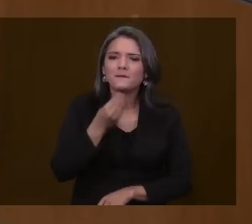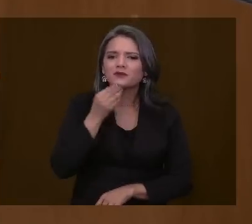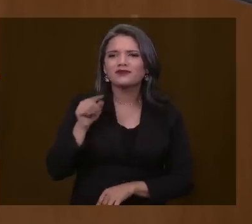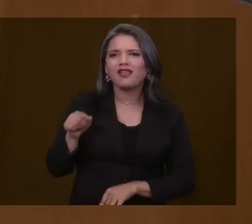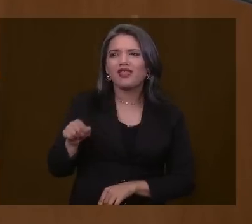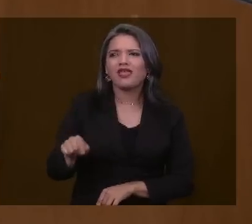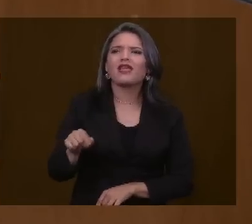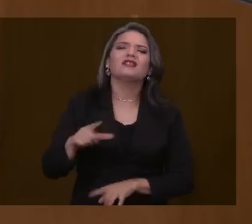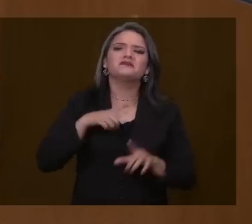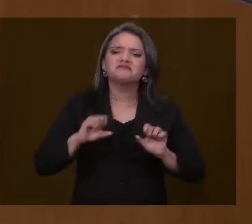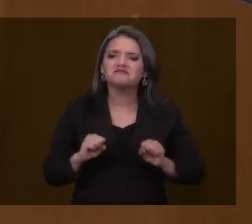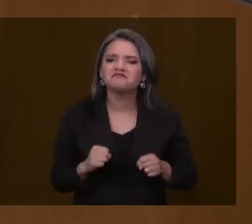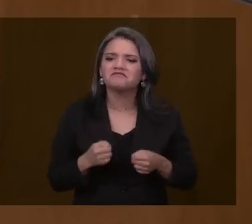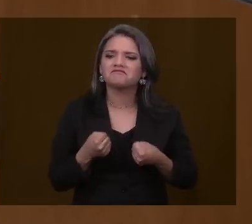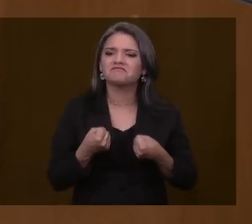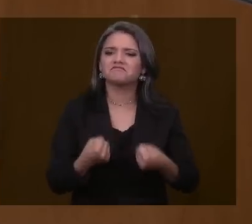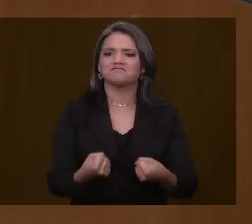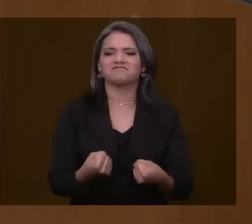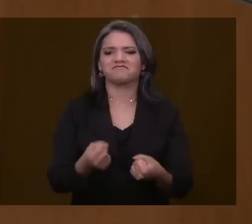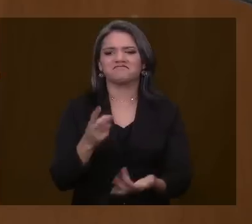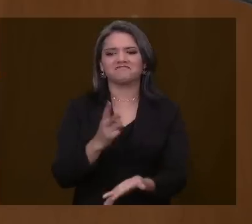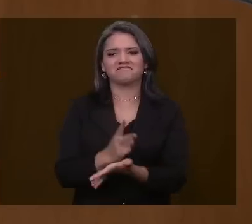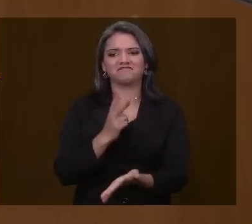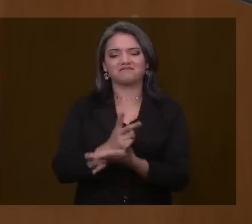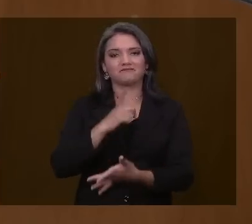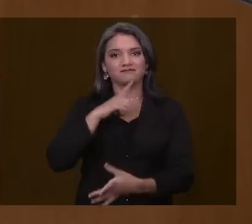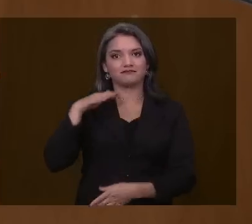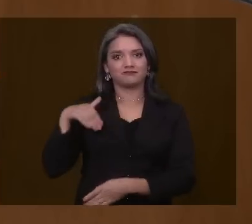esforço memorável para que as eleições